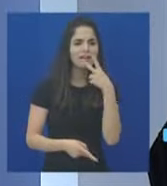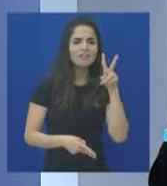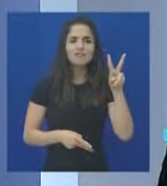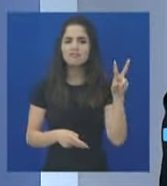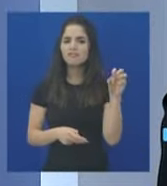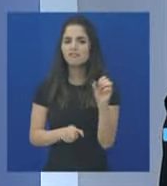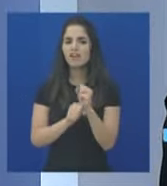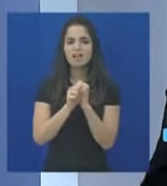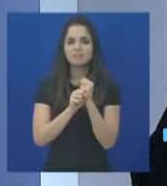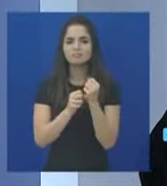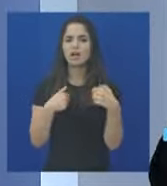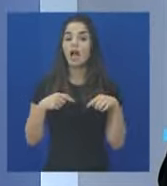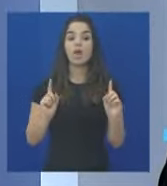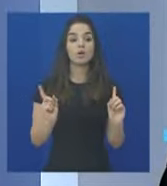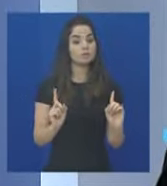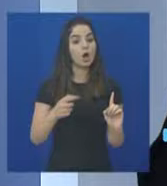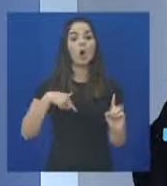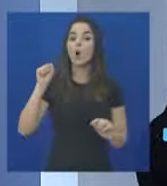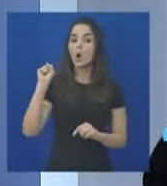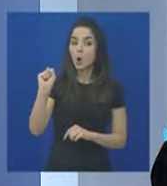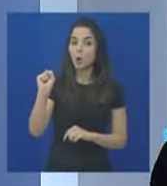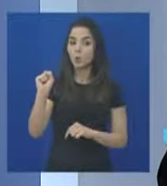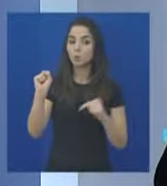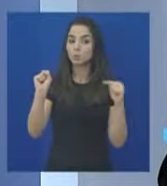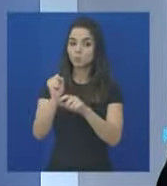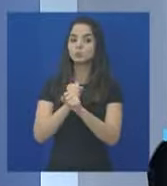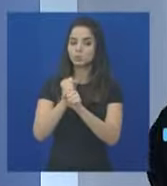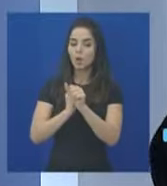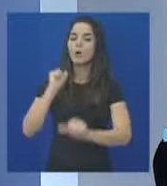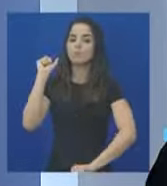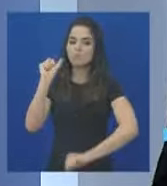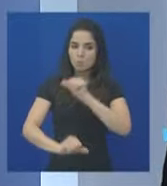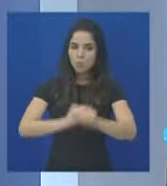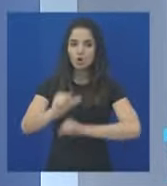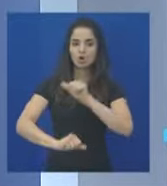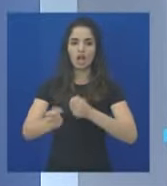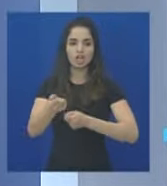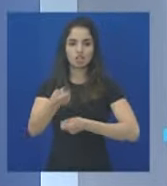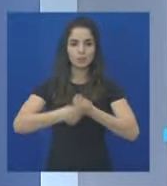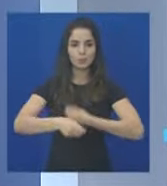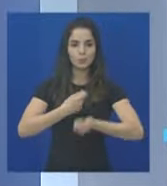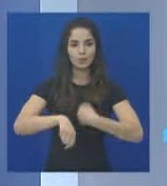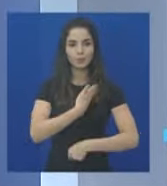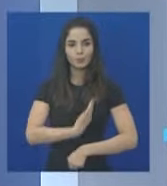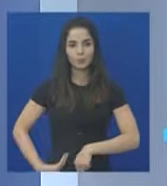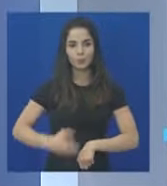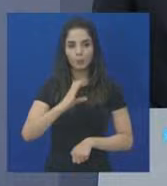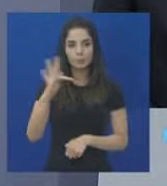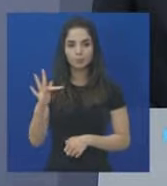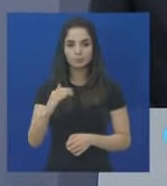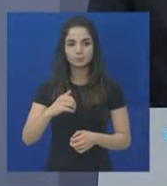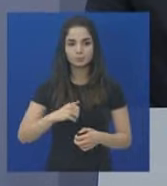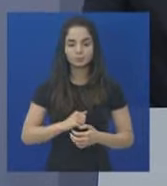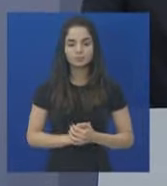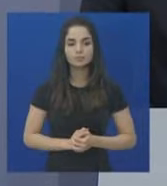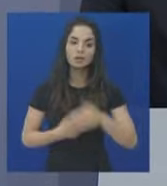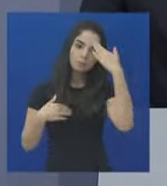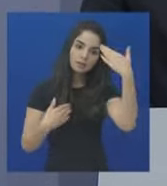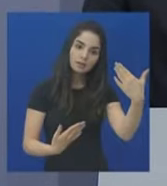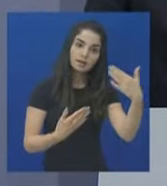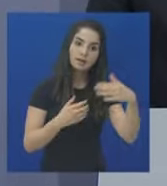posso falar dos 8 anos, que com 8 anos eu revolucionei a administração pública nesse município. Certo. Obrigado,